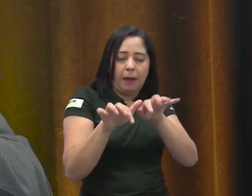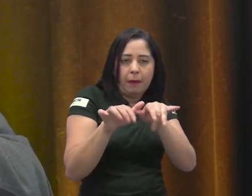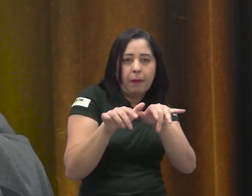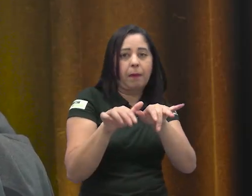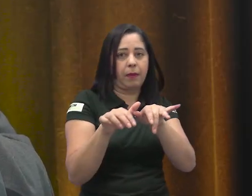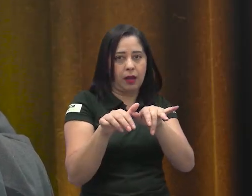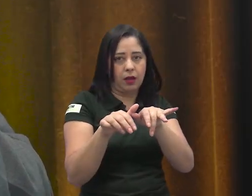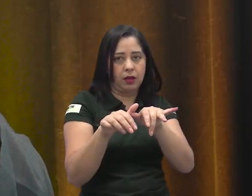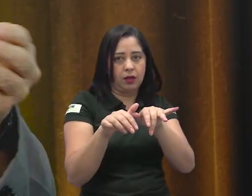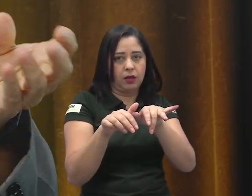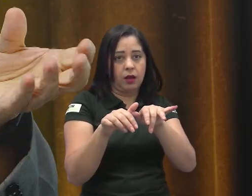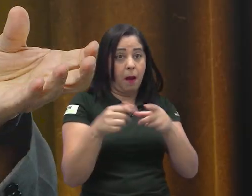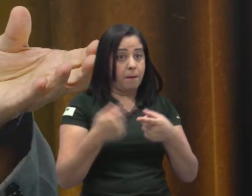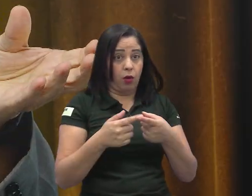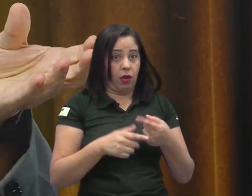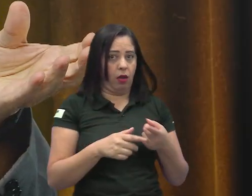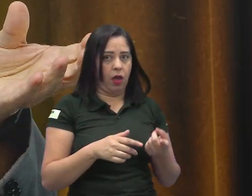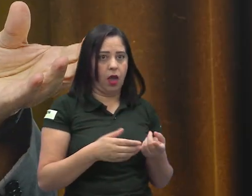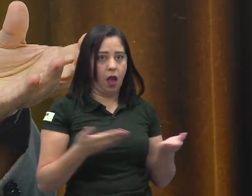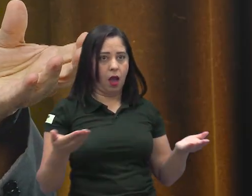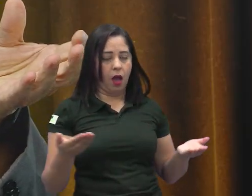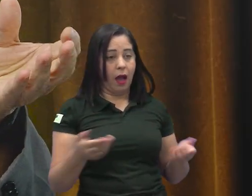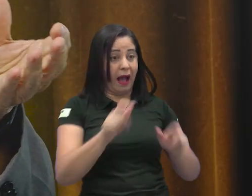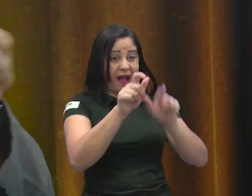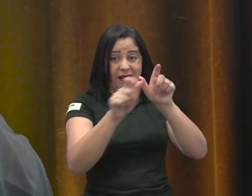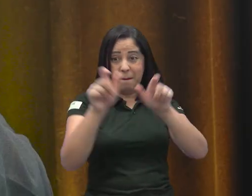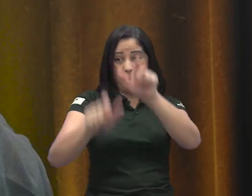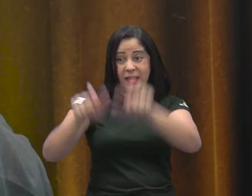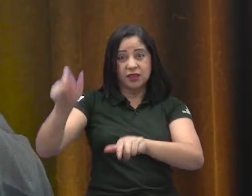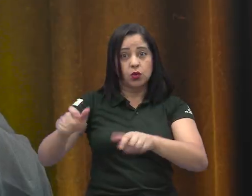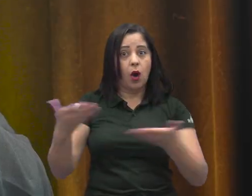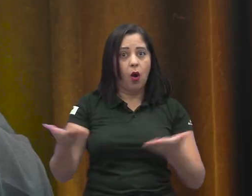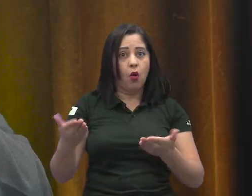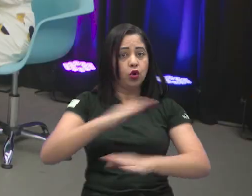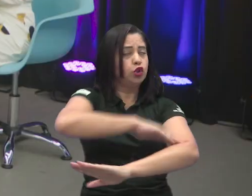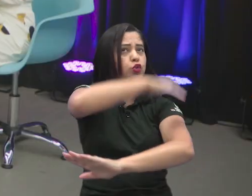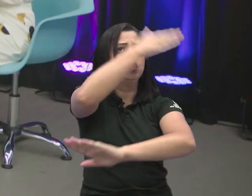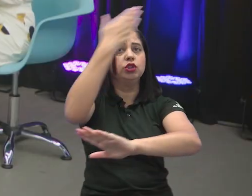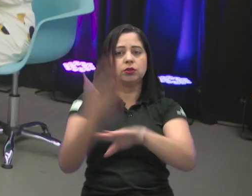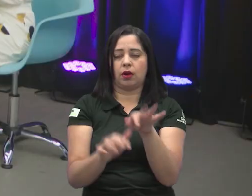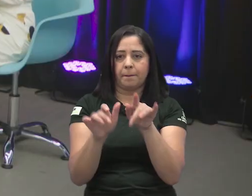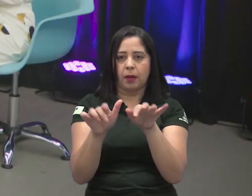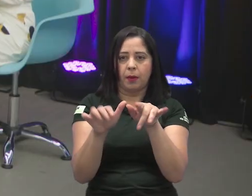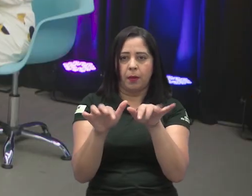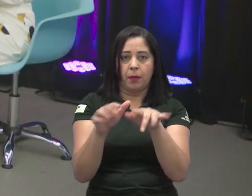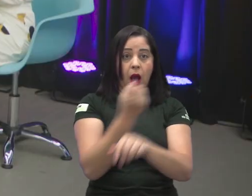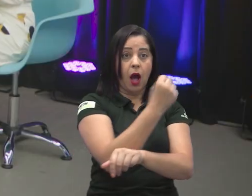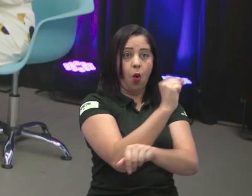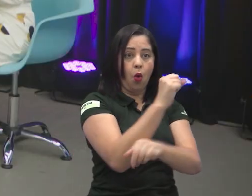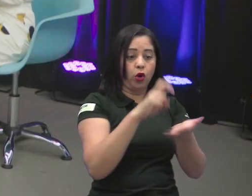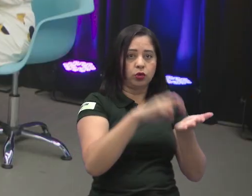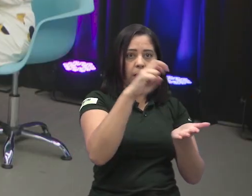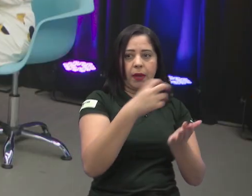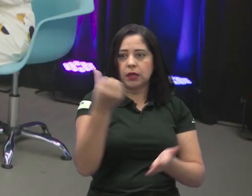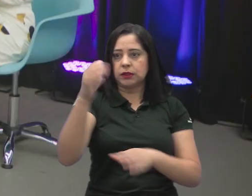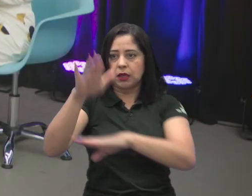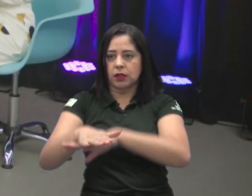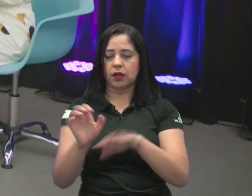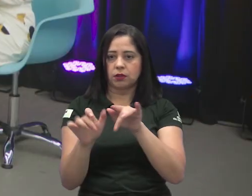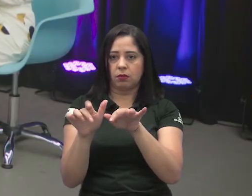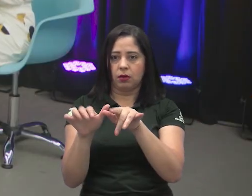computador, né? Tem gente que hoje trabalha, fica o dia inteiro no computador, né? Das 8 às 6 da